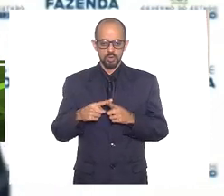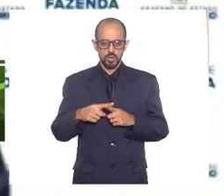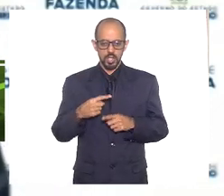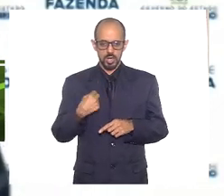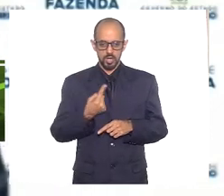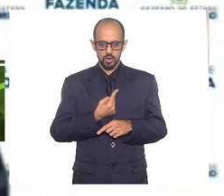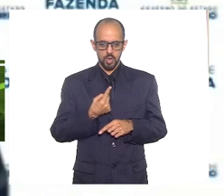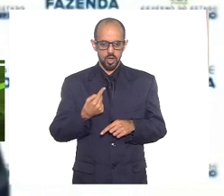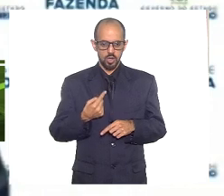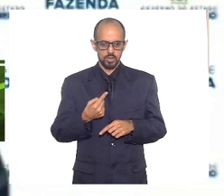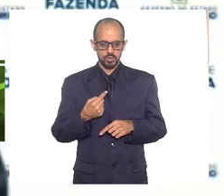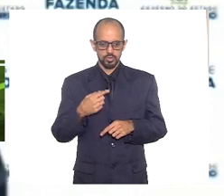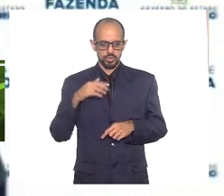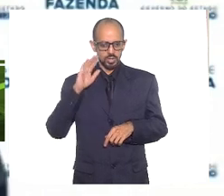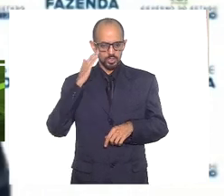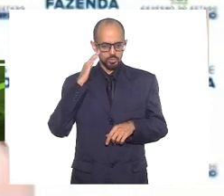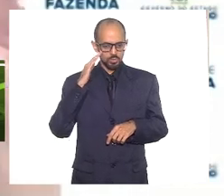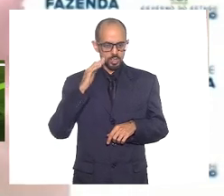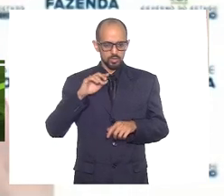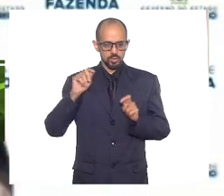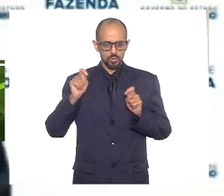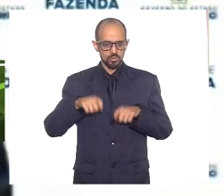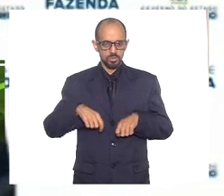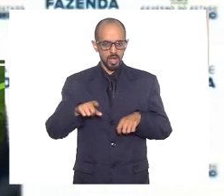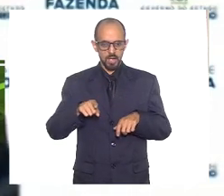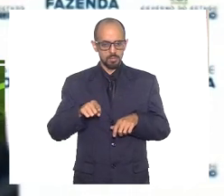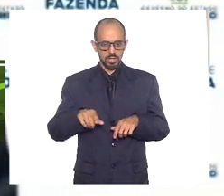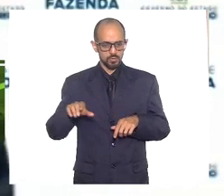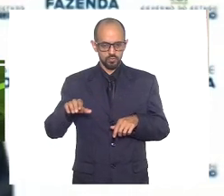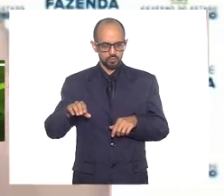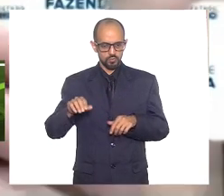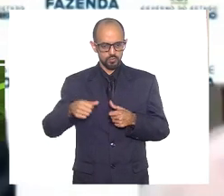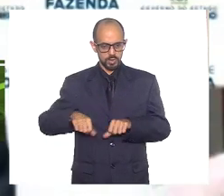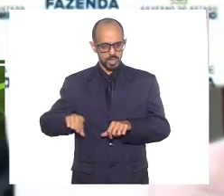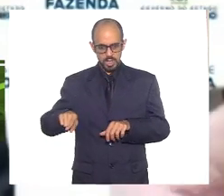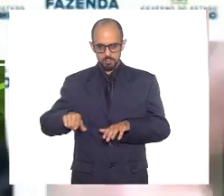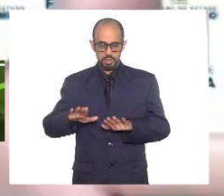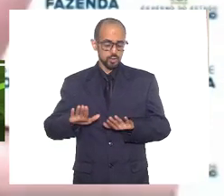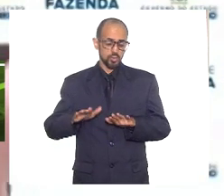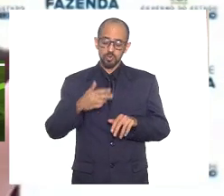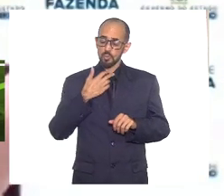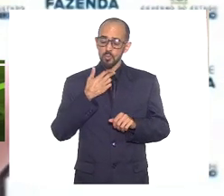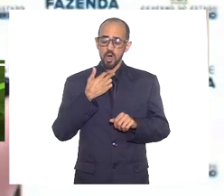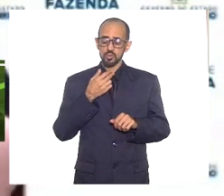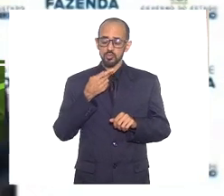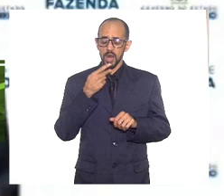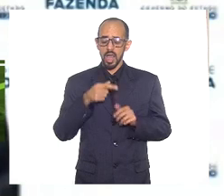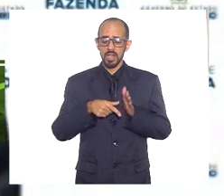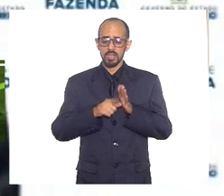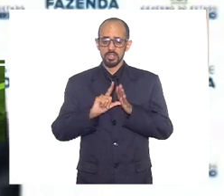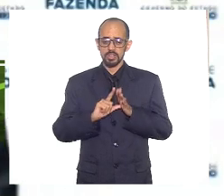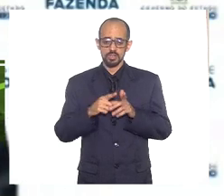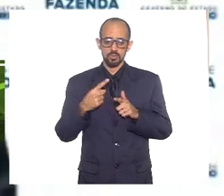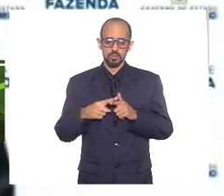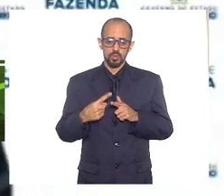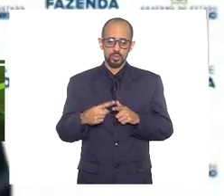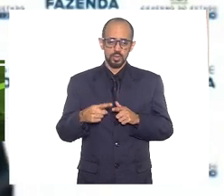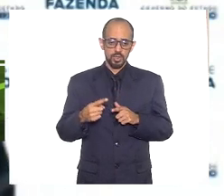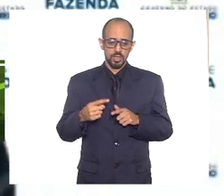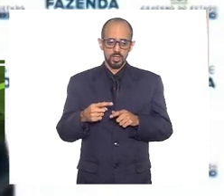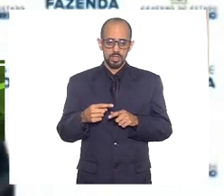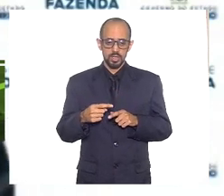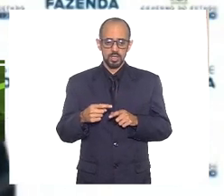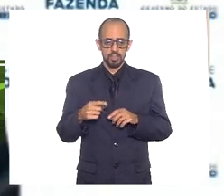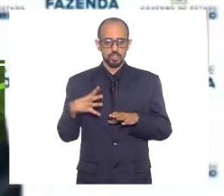não caberia estar ali, mas esse é um trabalho, eu não quero me adiantar até que a gente... O que está hoje registrado